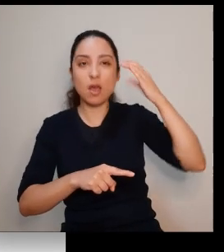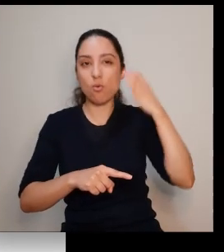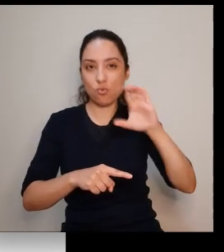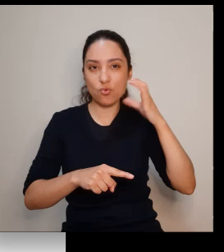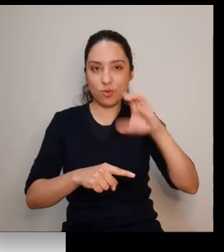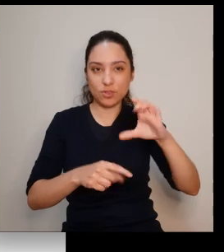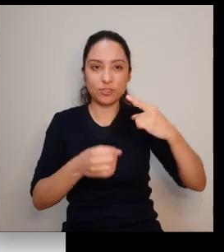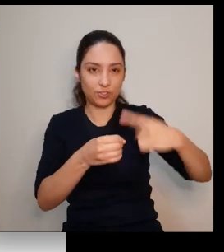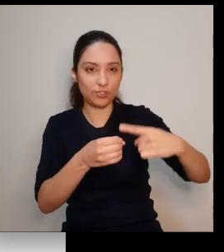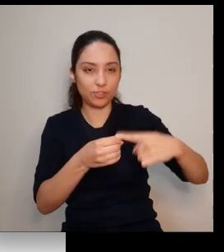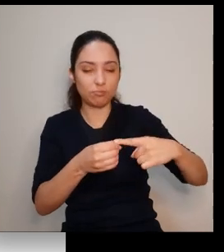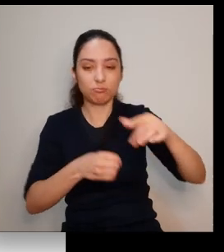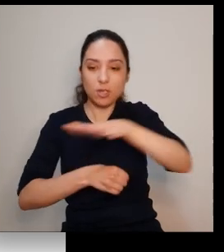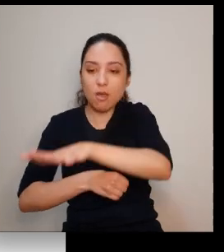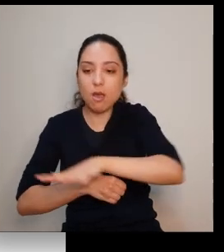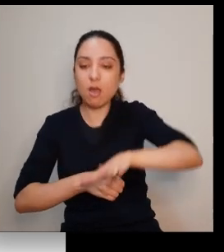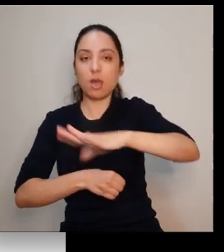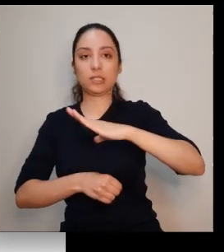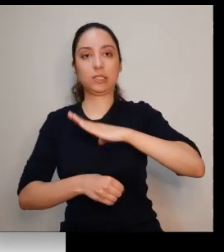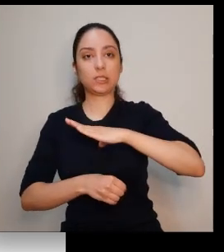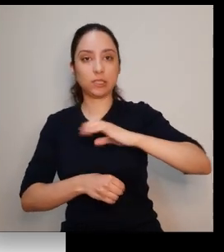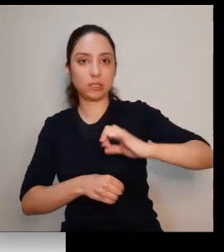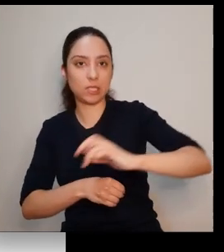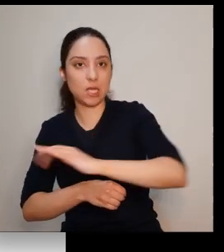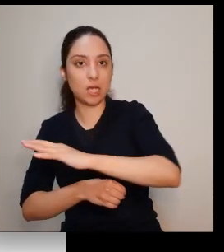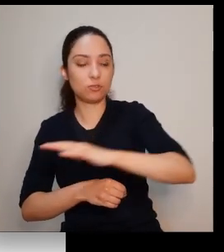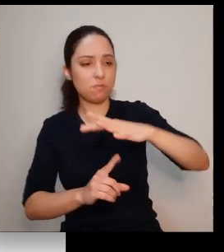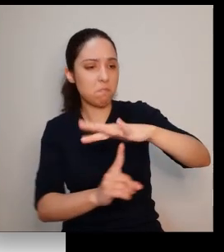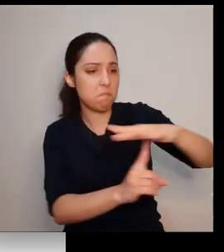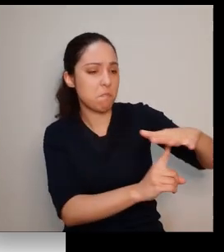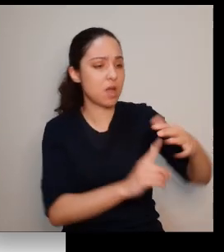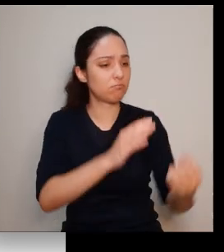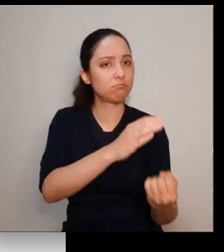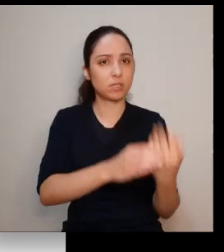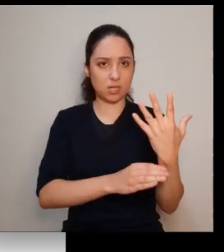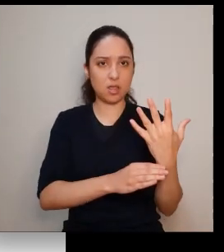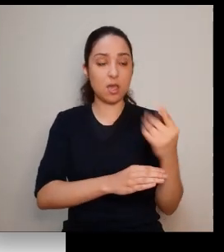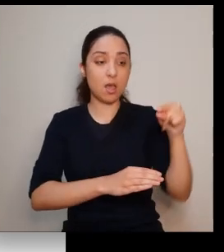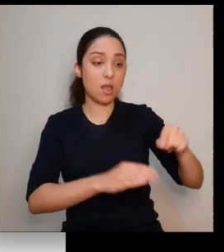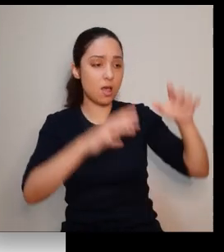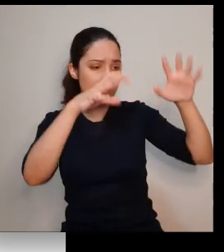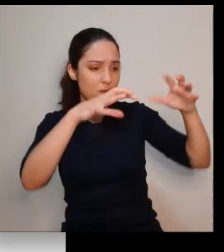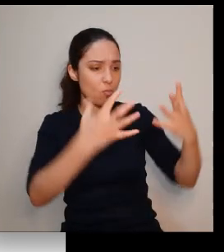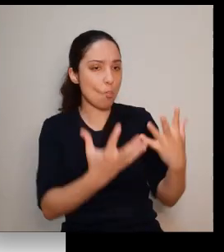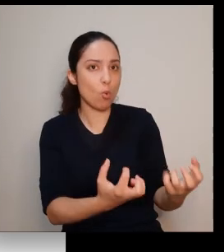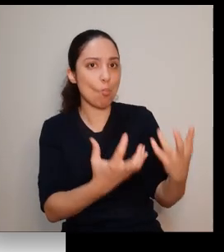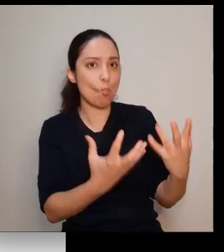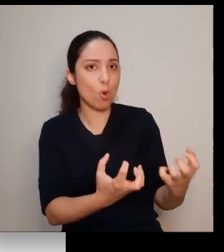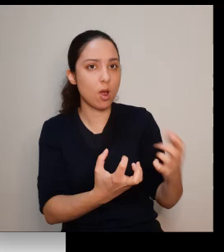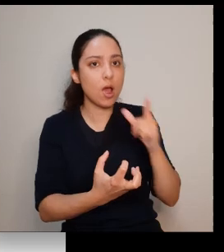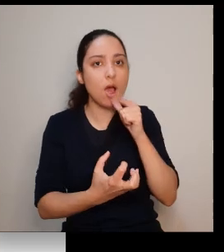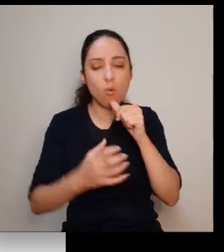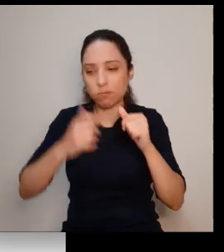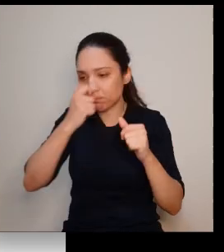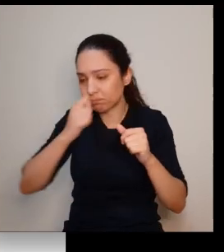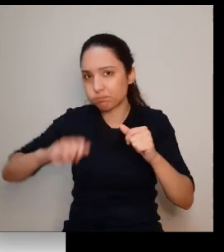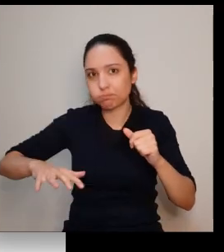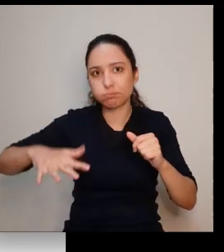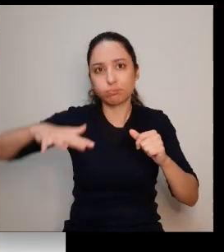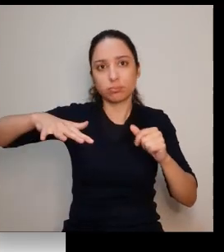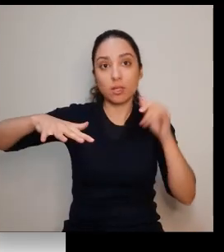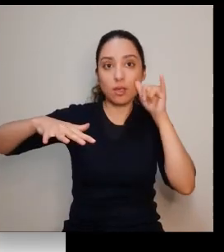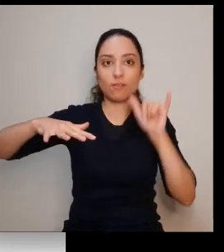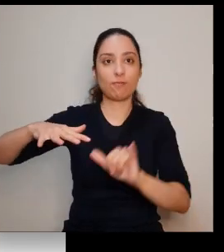para armazenamento da água das chuvas e do controle de enchentes, que é uma ação que faz parte de uma política de preservação de fundos de